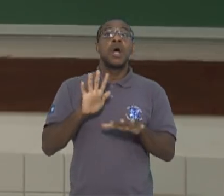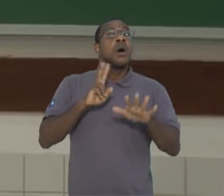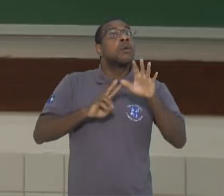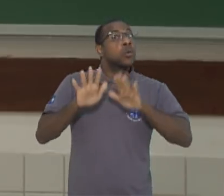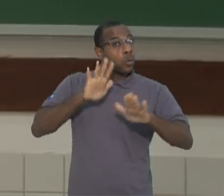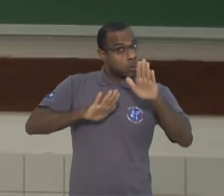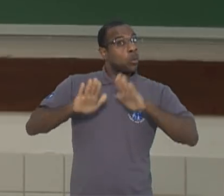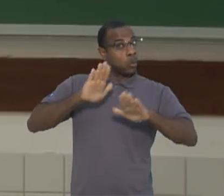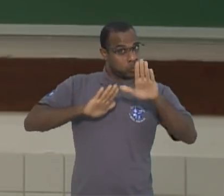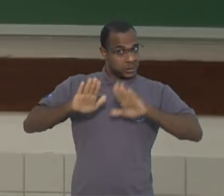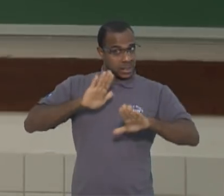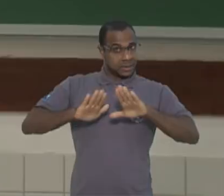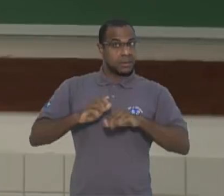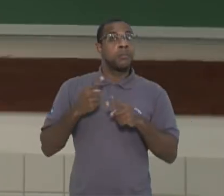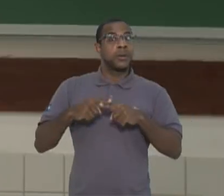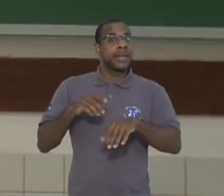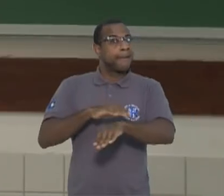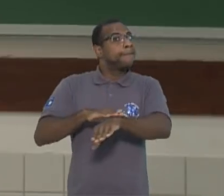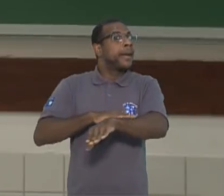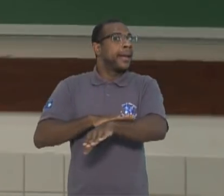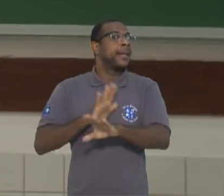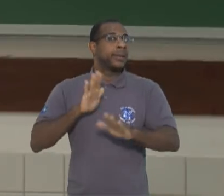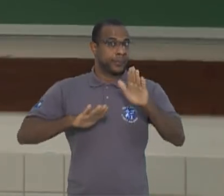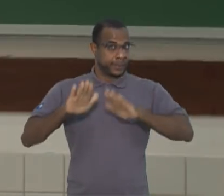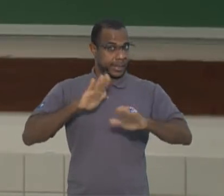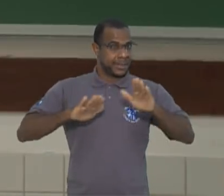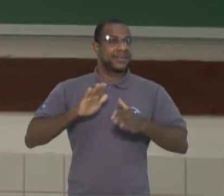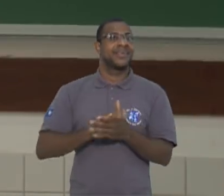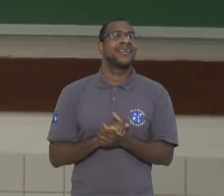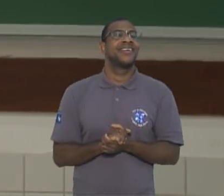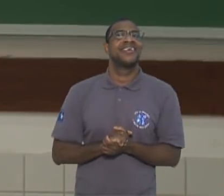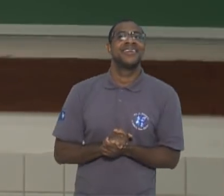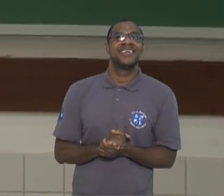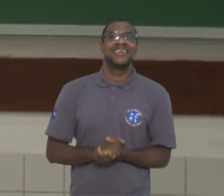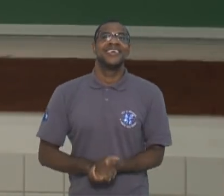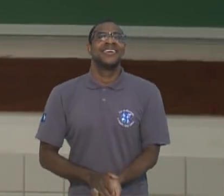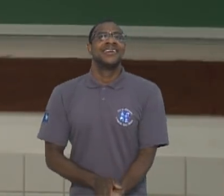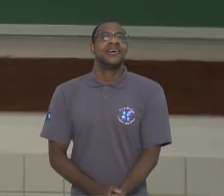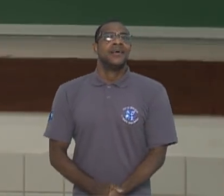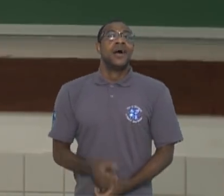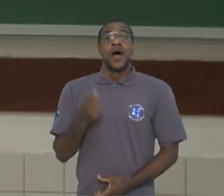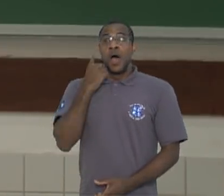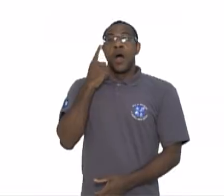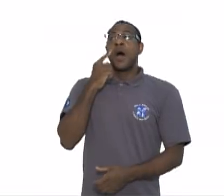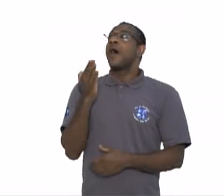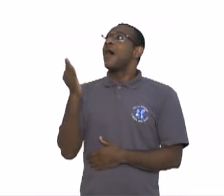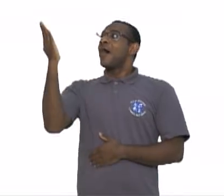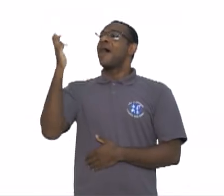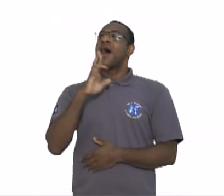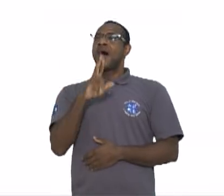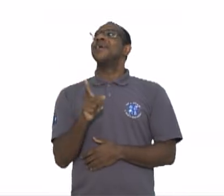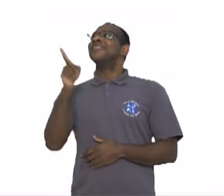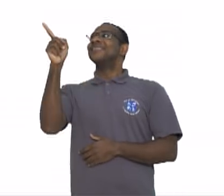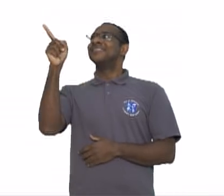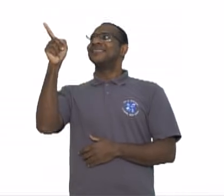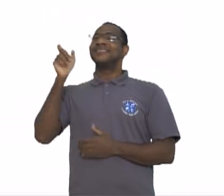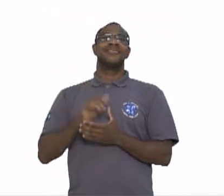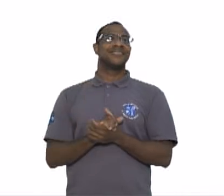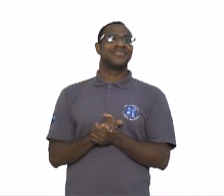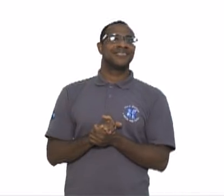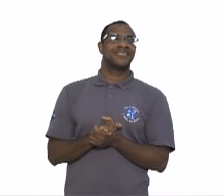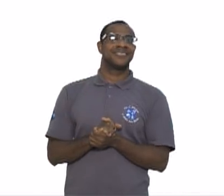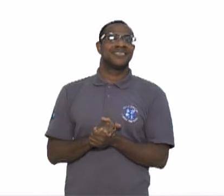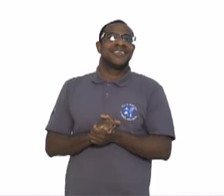cuidado quando a gente fala de pele, ok? Então, vamos ver aqui o nosso resultado, né, da oficina